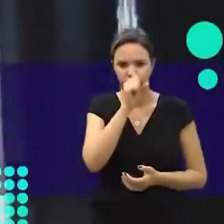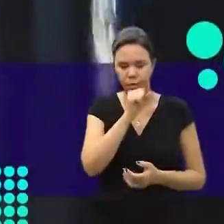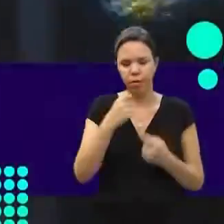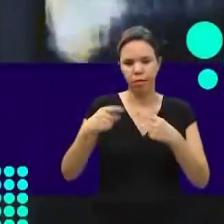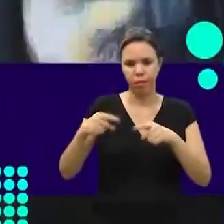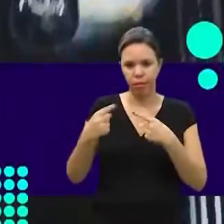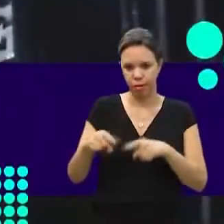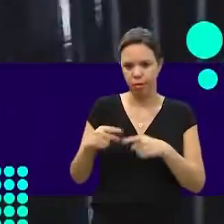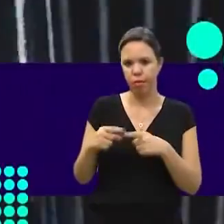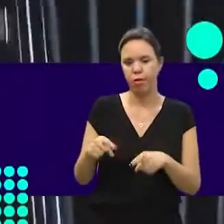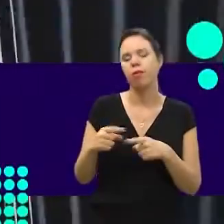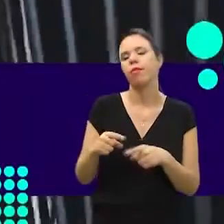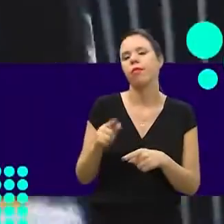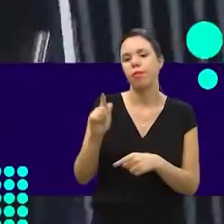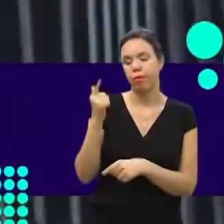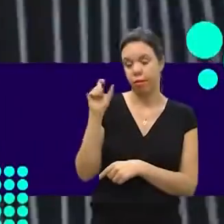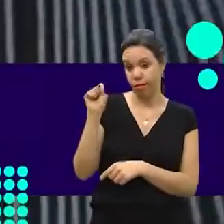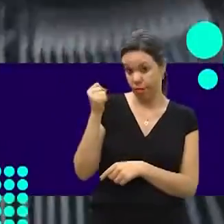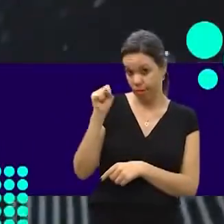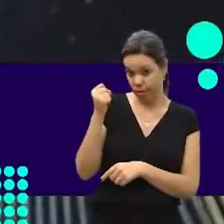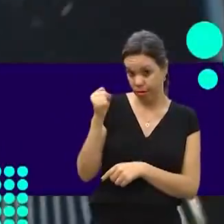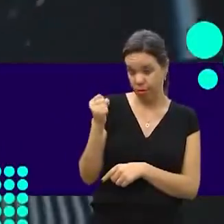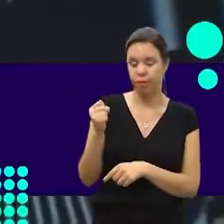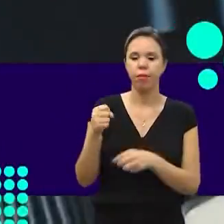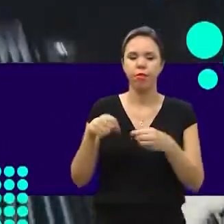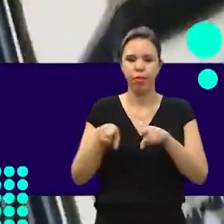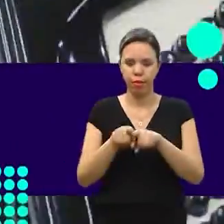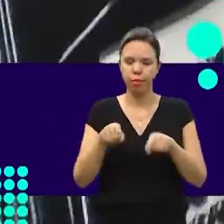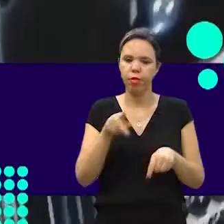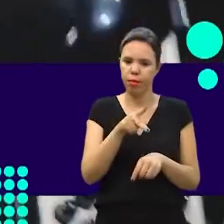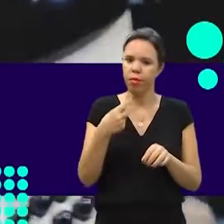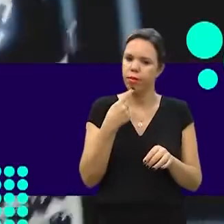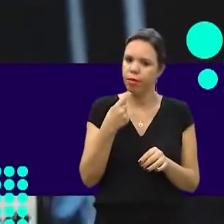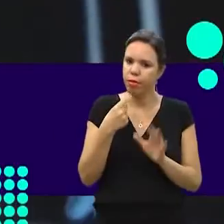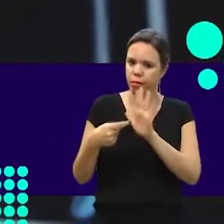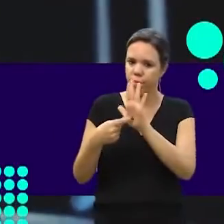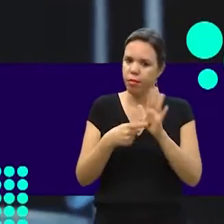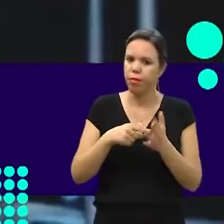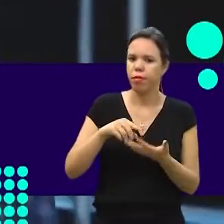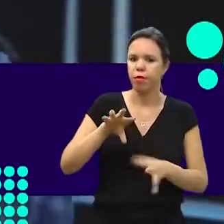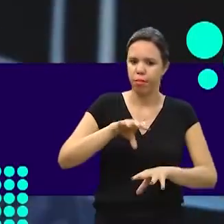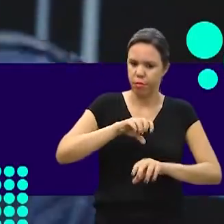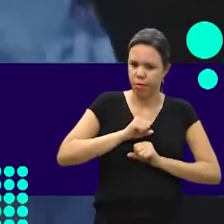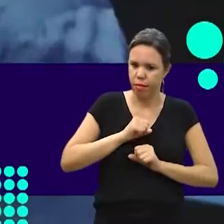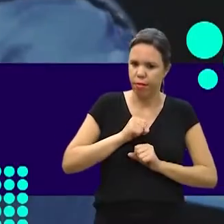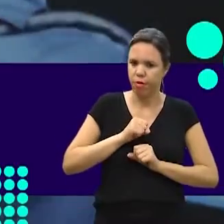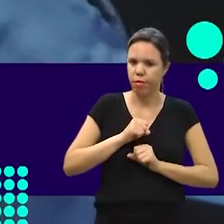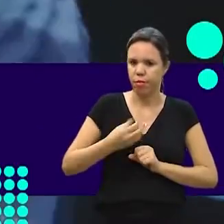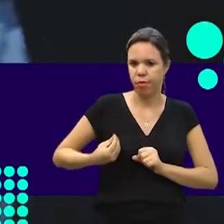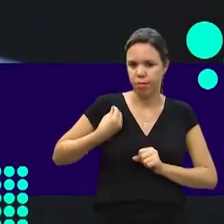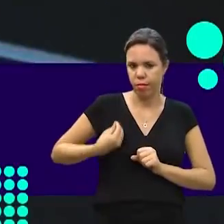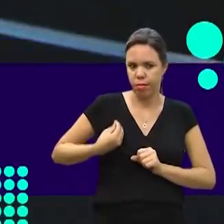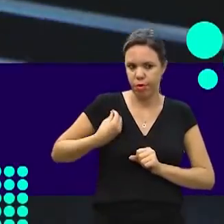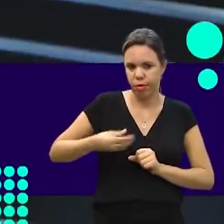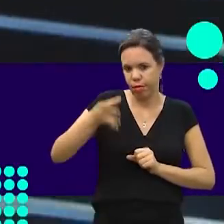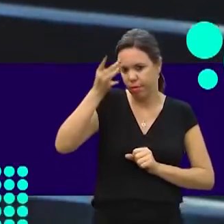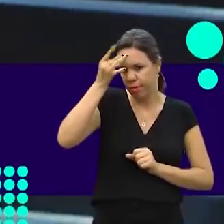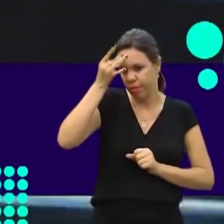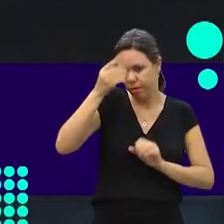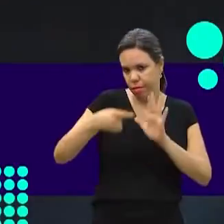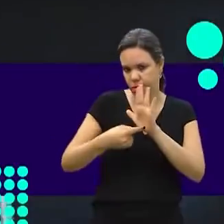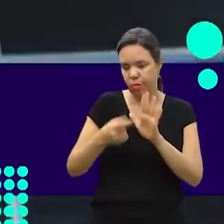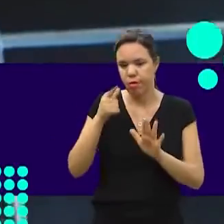Também no sábado, o músico sergipano Mestrinho se apresenta em Campinas. Com um DNA musical tão presente em sua